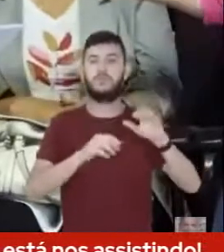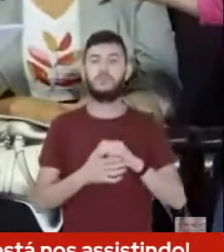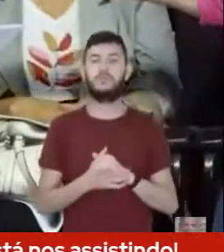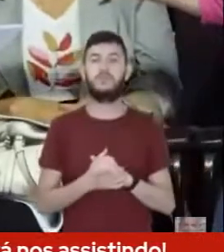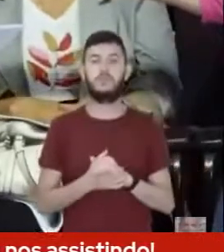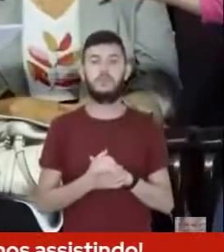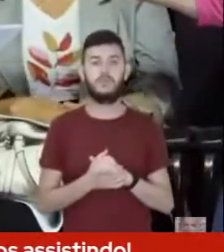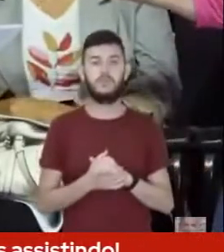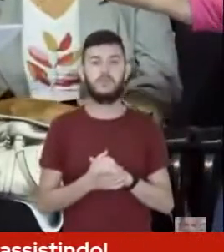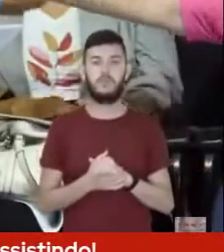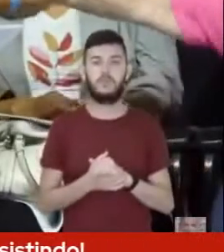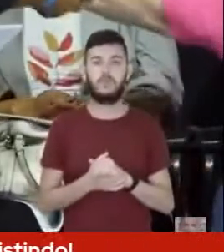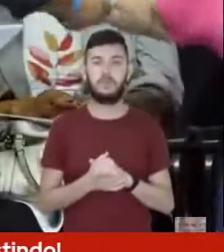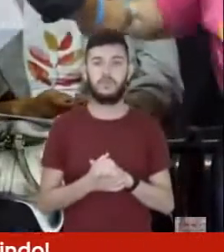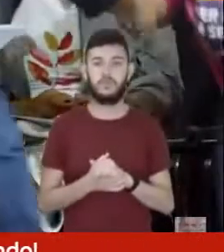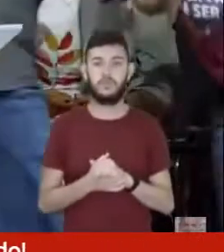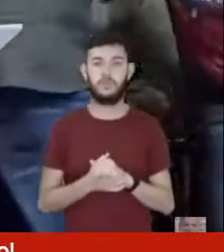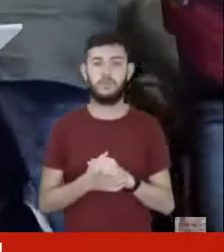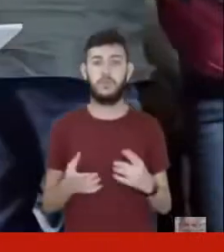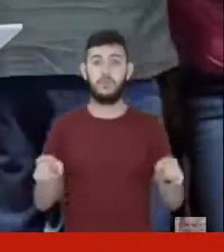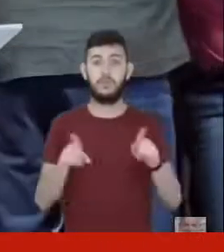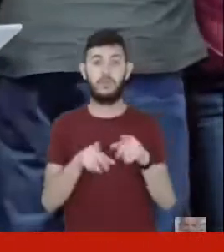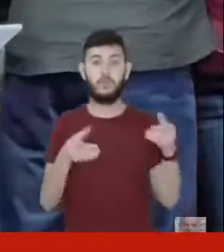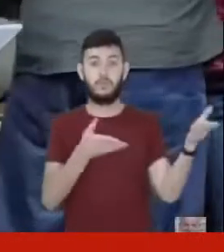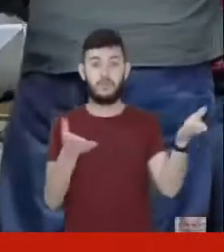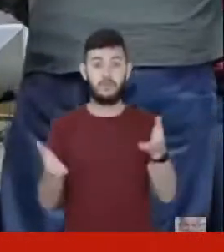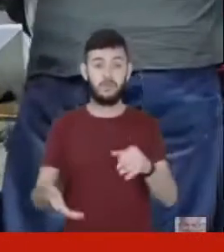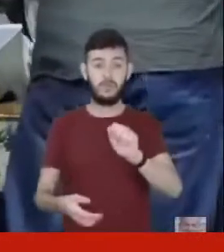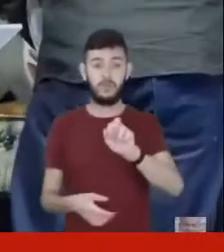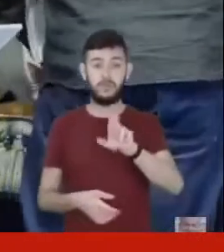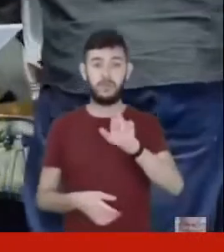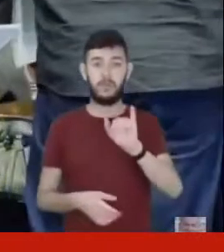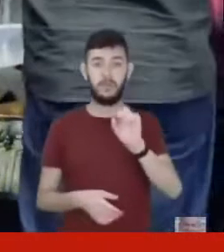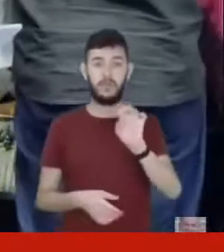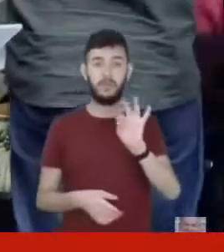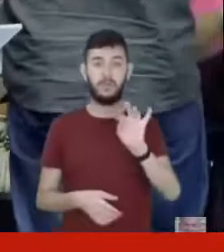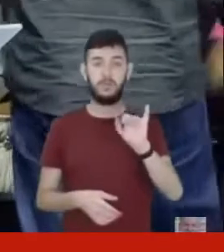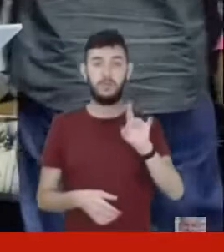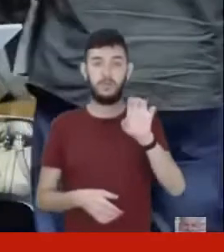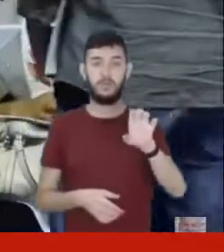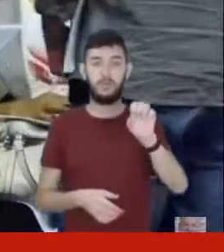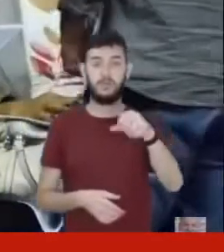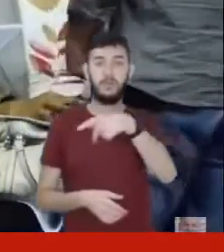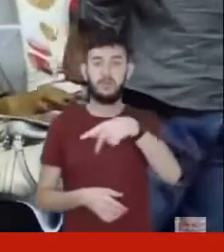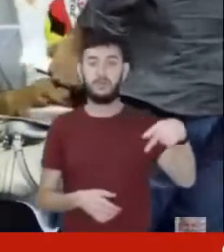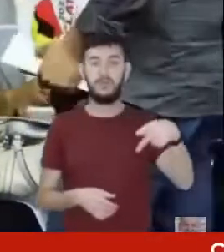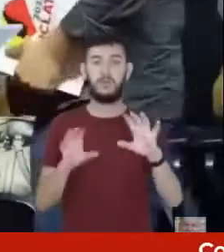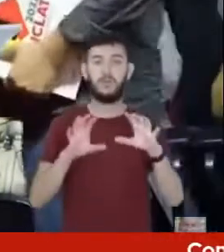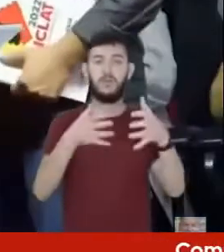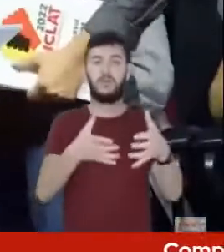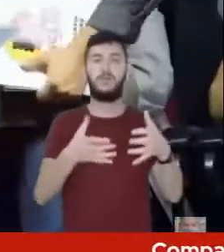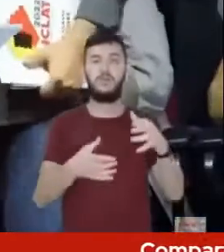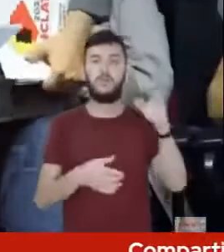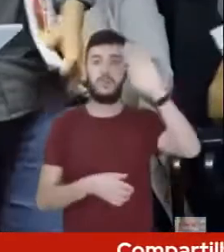companheiro Aristides, que é presidente da Confederação Nacional dos Trabalhadores na Agricultura, nossa